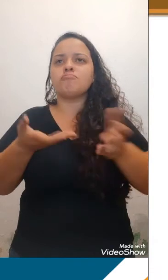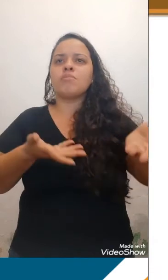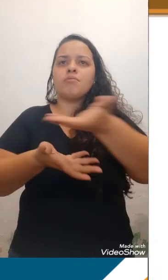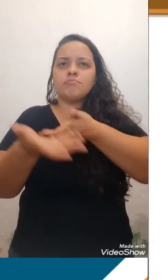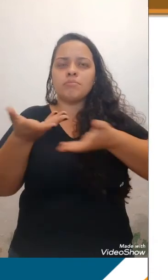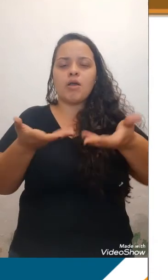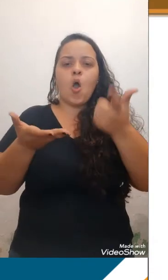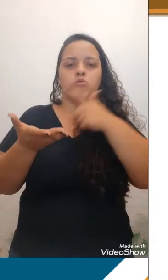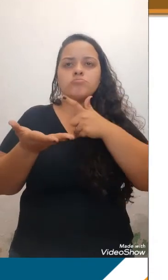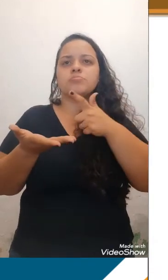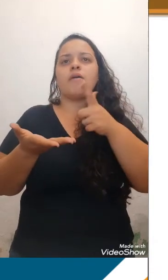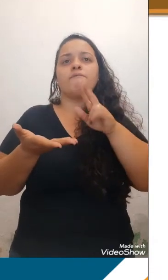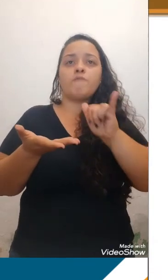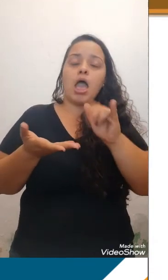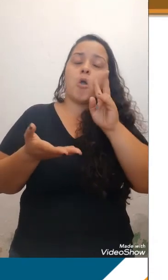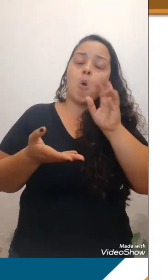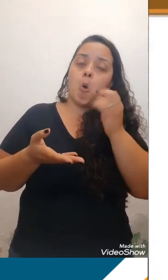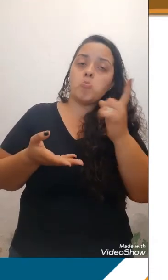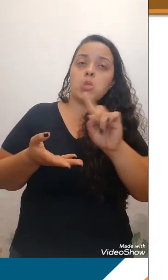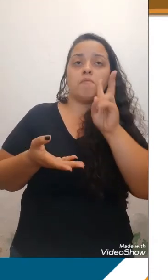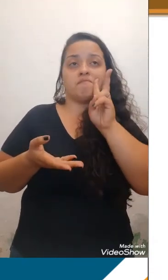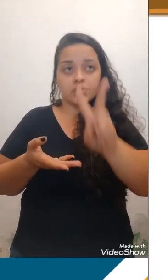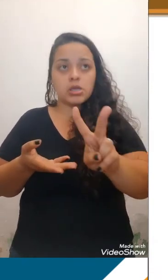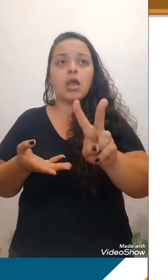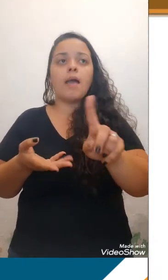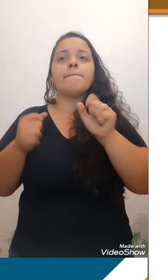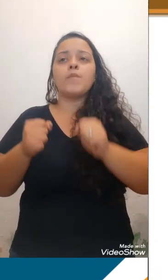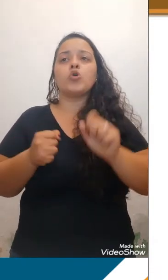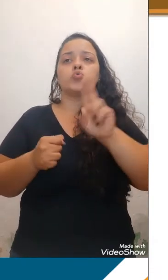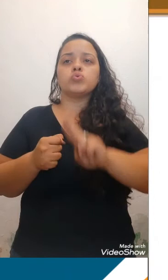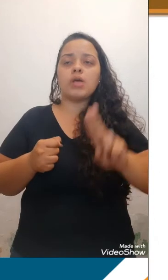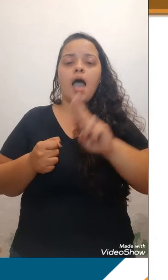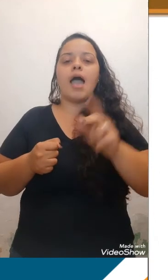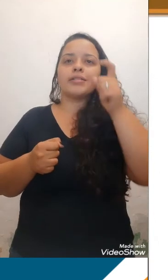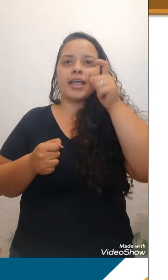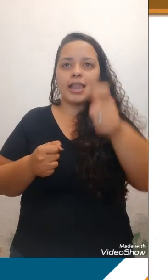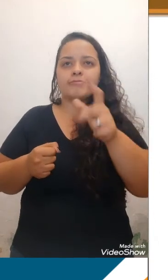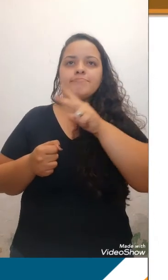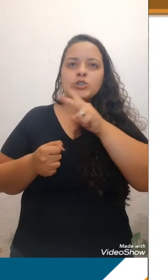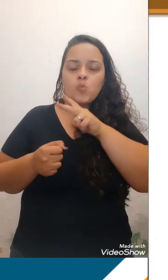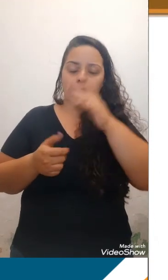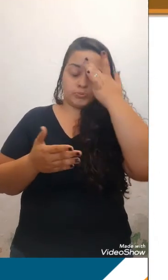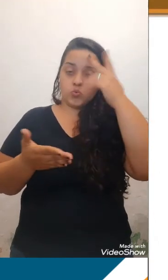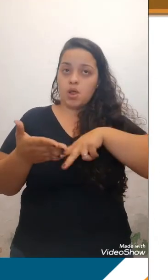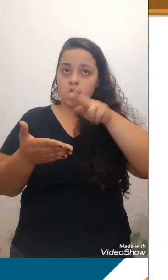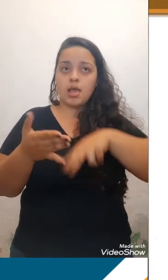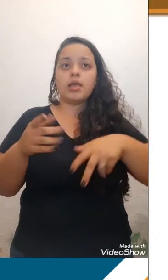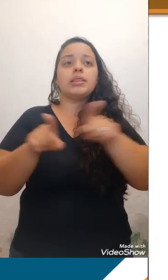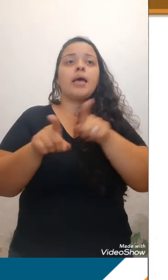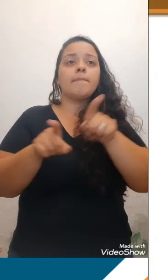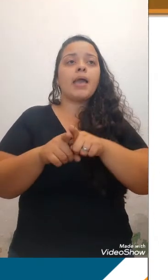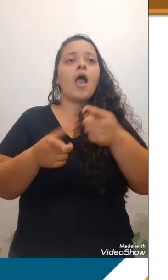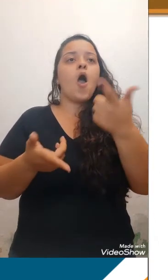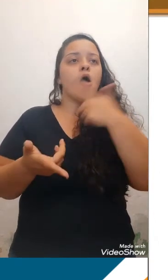de selecionar o que vai ou não ser visto, esses podem ser usados para moldar interesses pessoais dos leitores